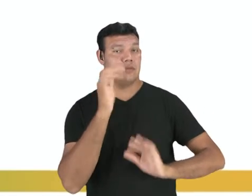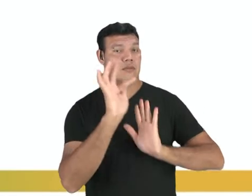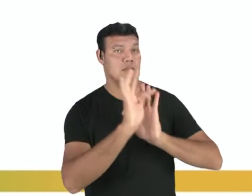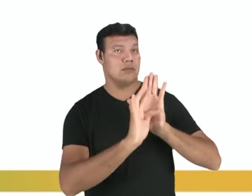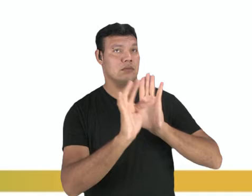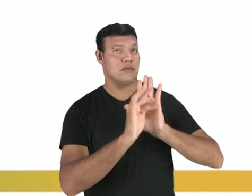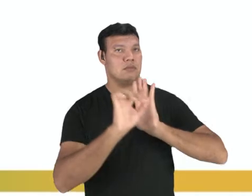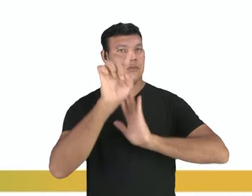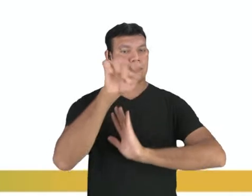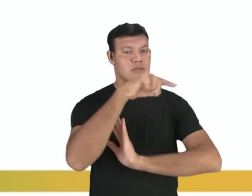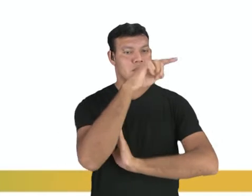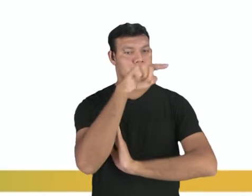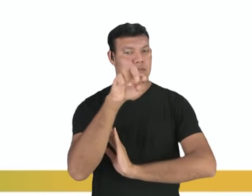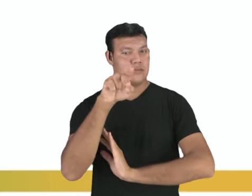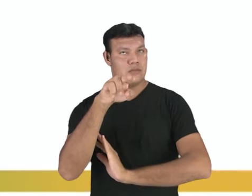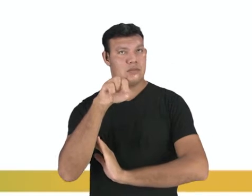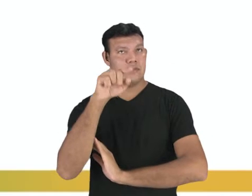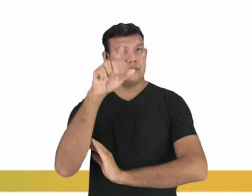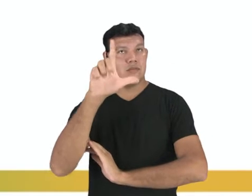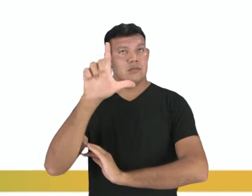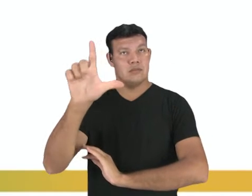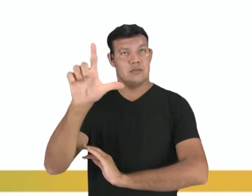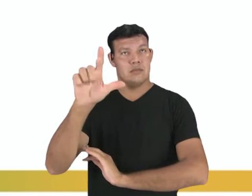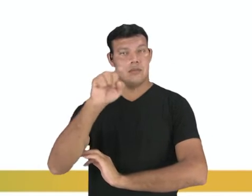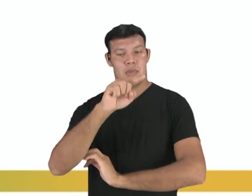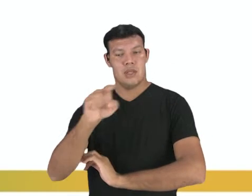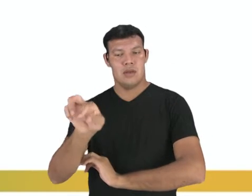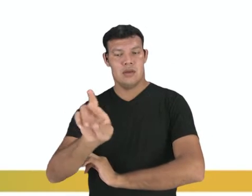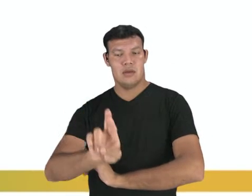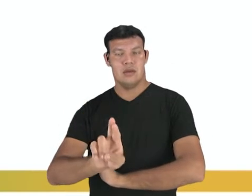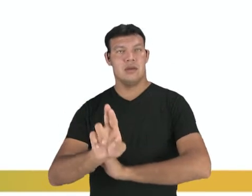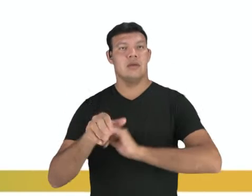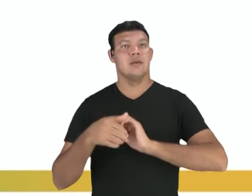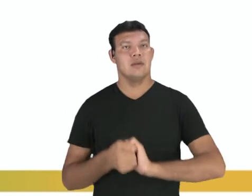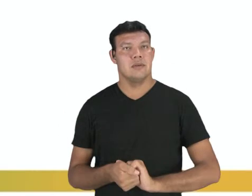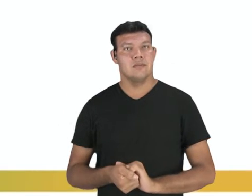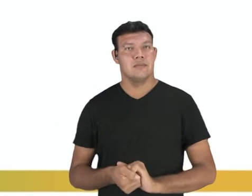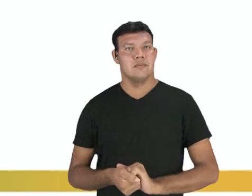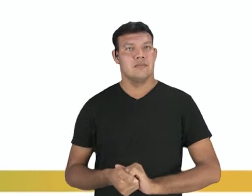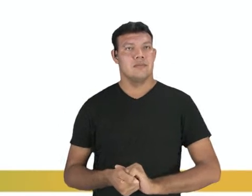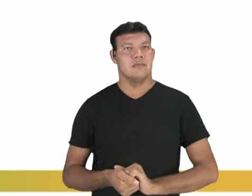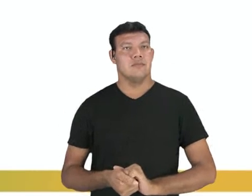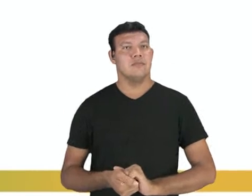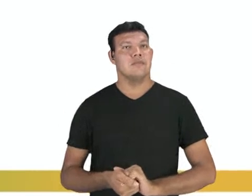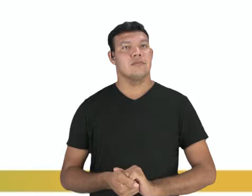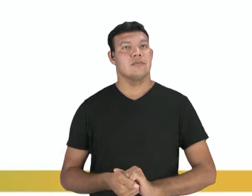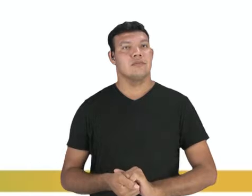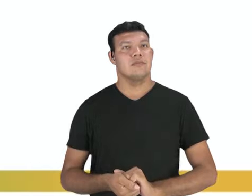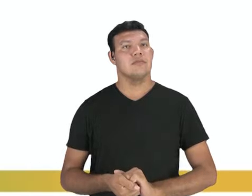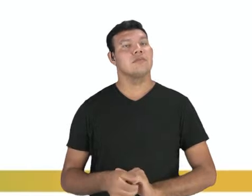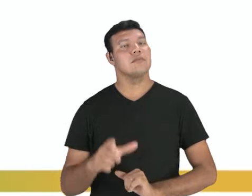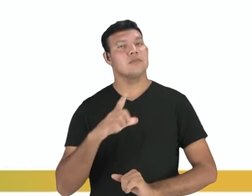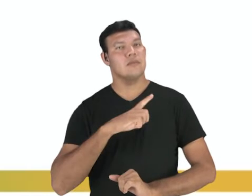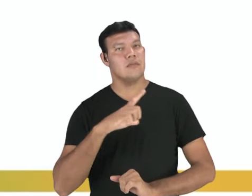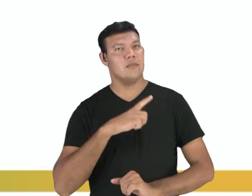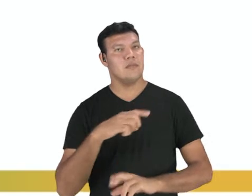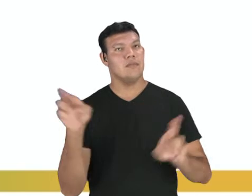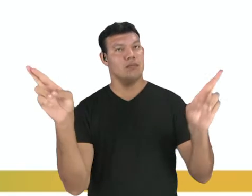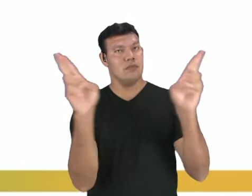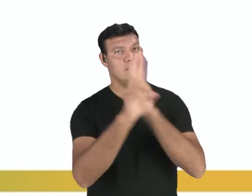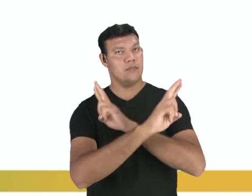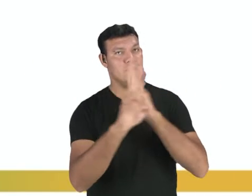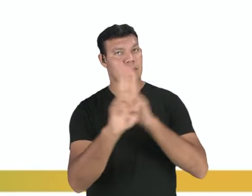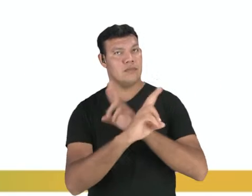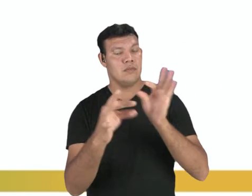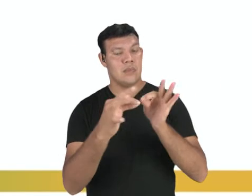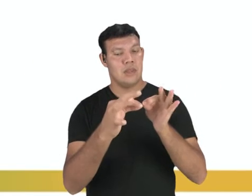meu alfa = L sobre r e existe a relação uma relação